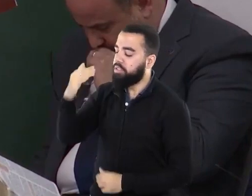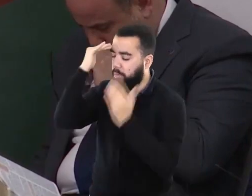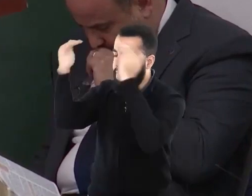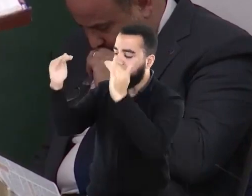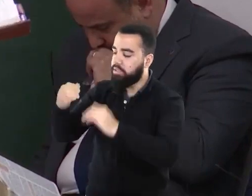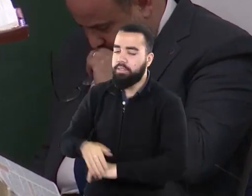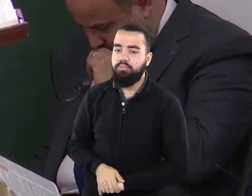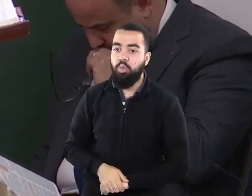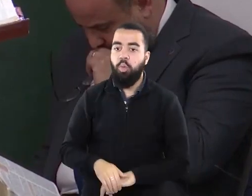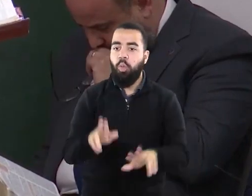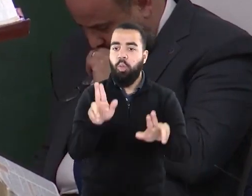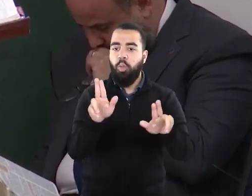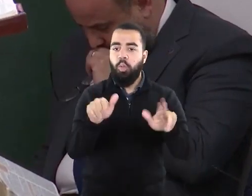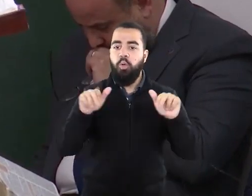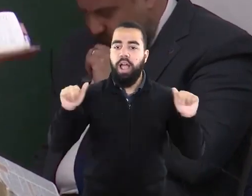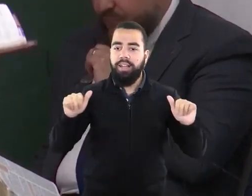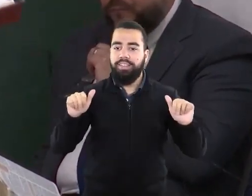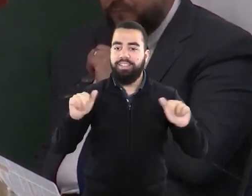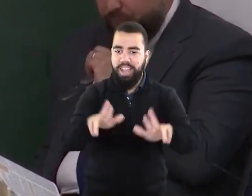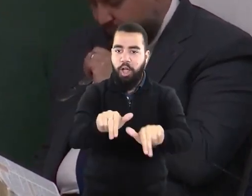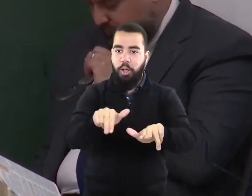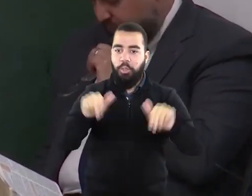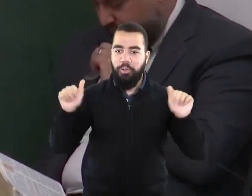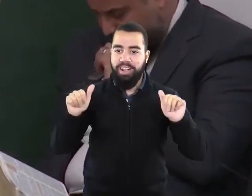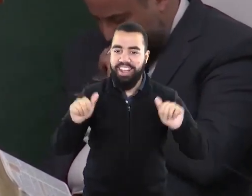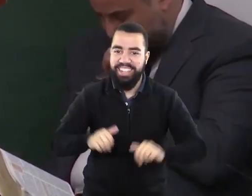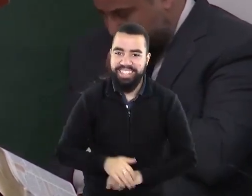Never, jamais, jamais.